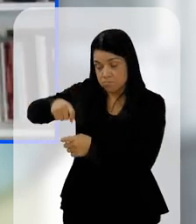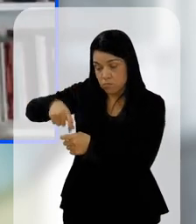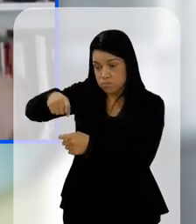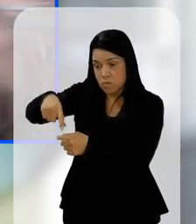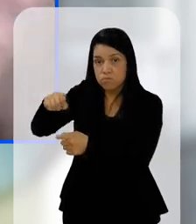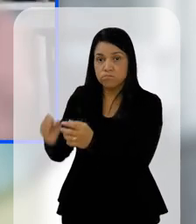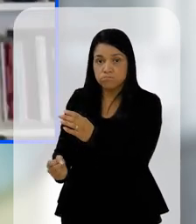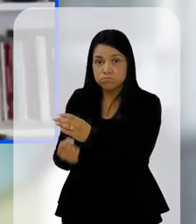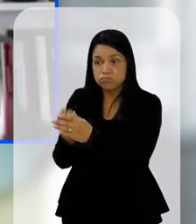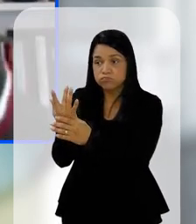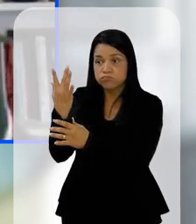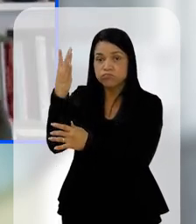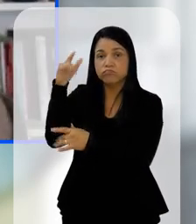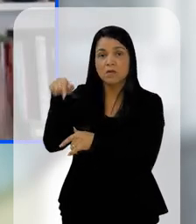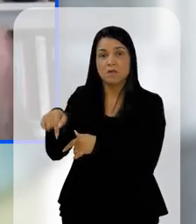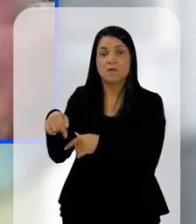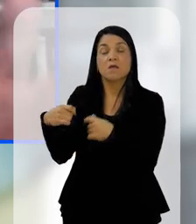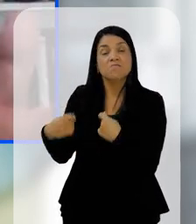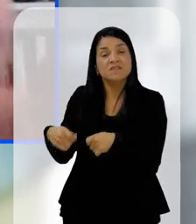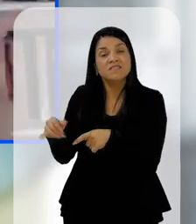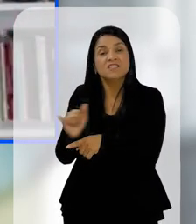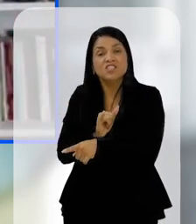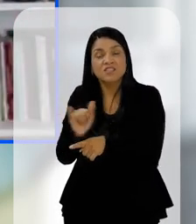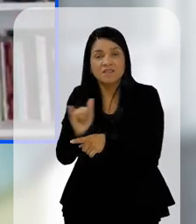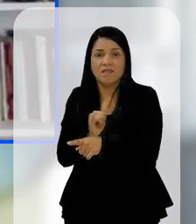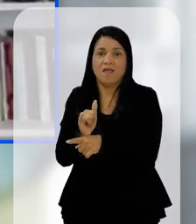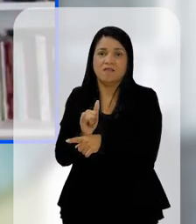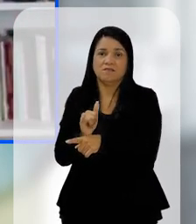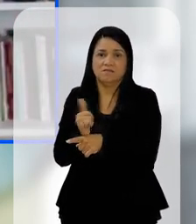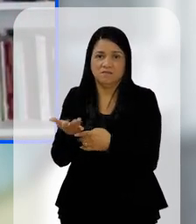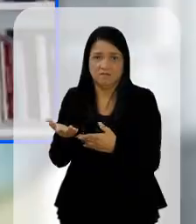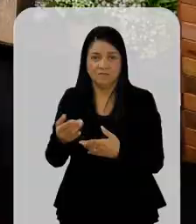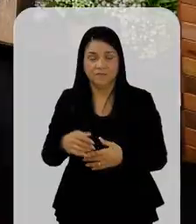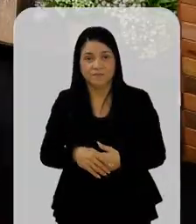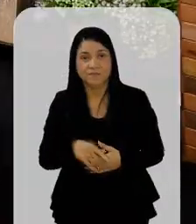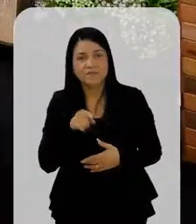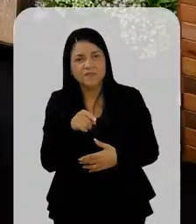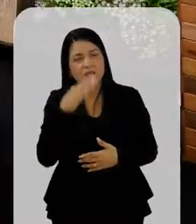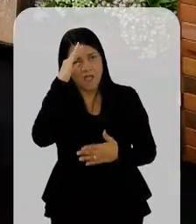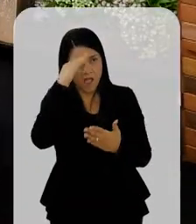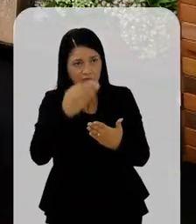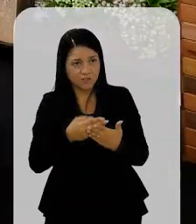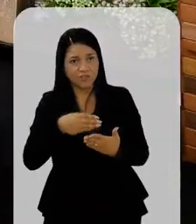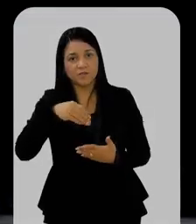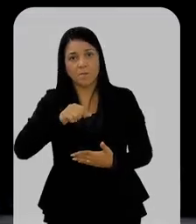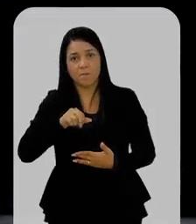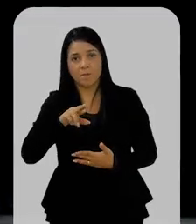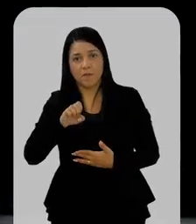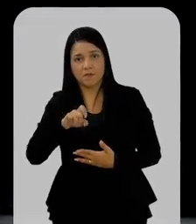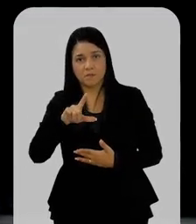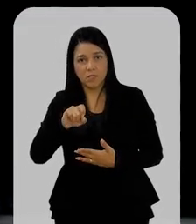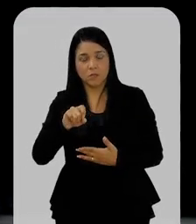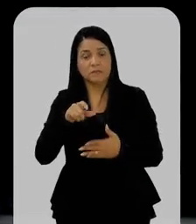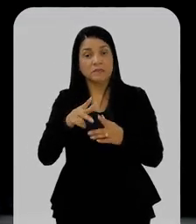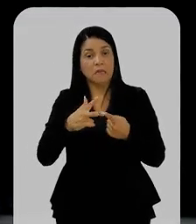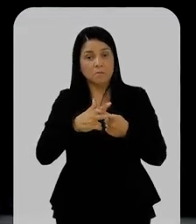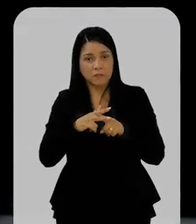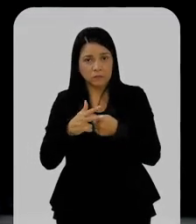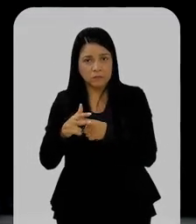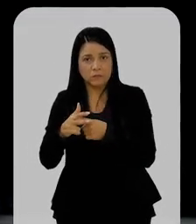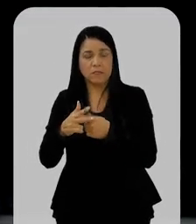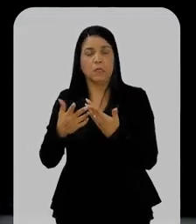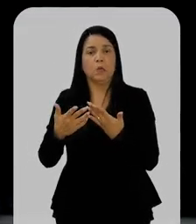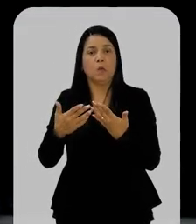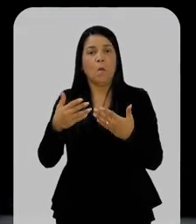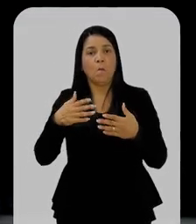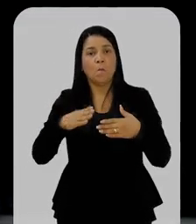de proteção. E neste momento nós precisamos de estratégias de proteção. Você acredita, Marcelo, que se essas manutenções estivessem em